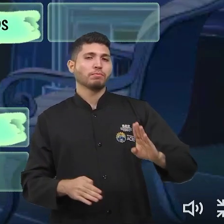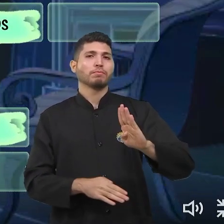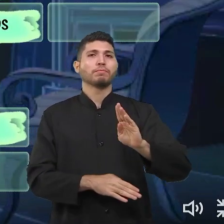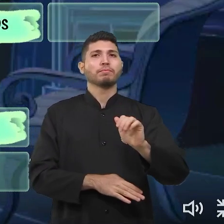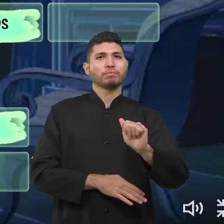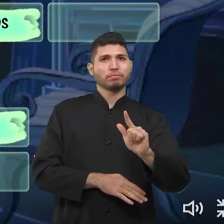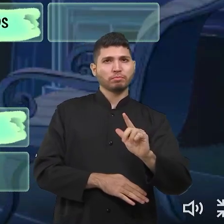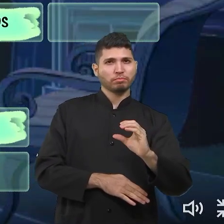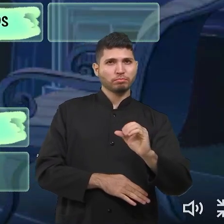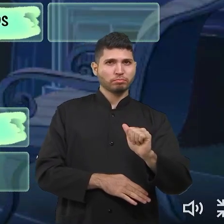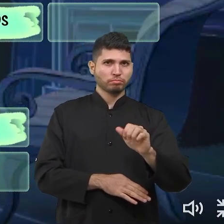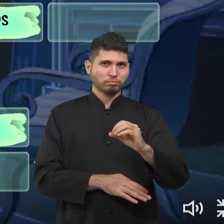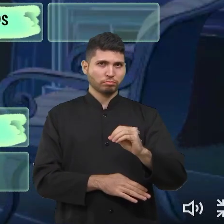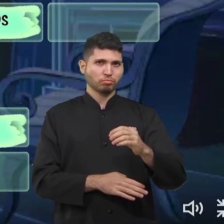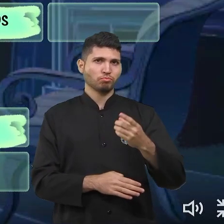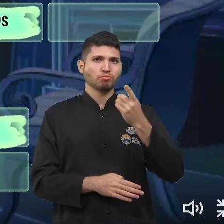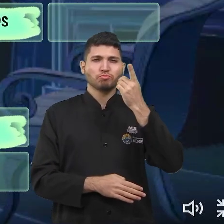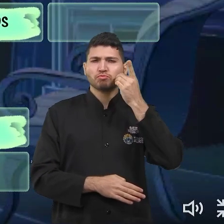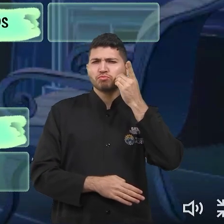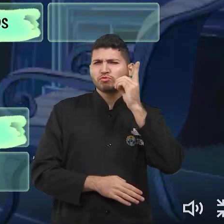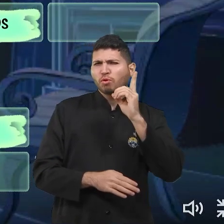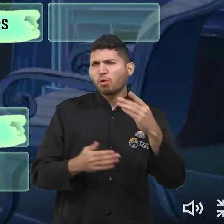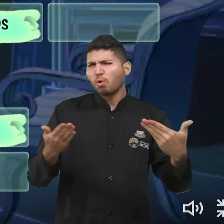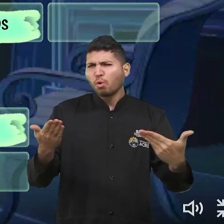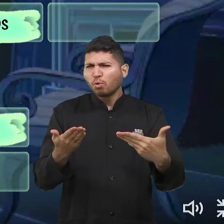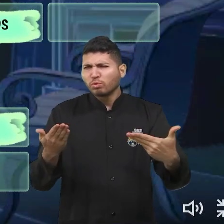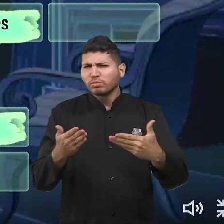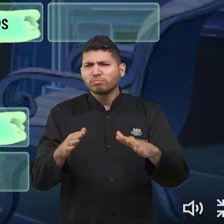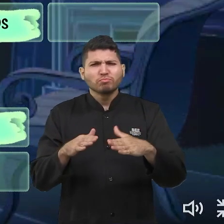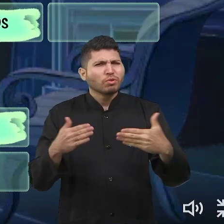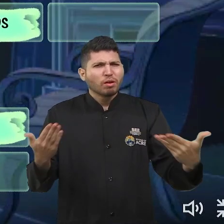Qual é a fecha de hoje? Hoje, o tempo.